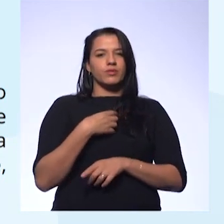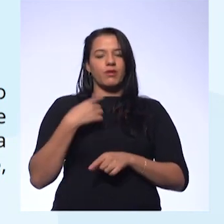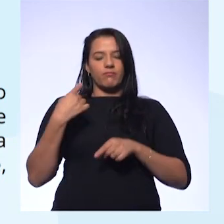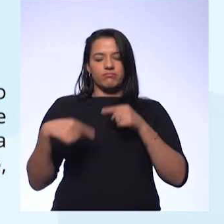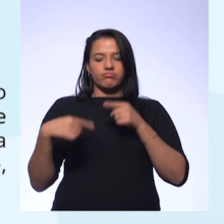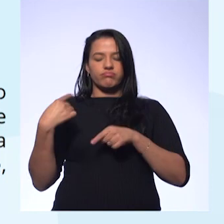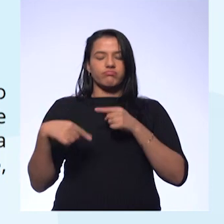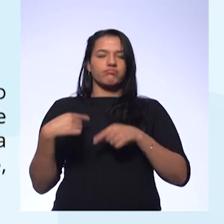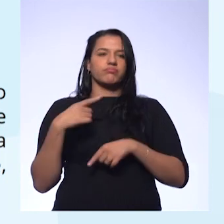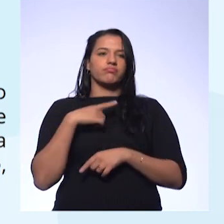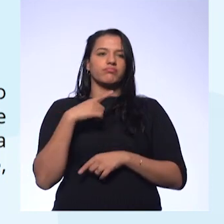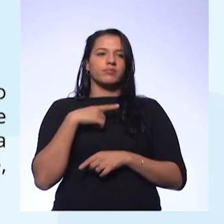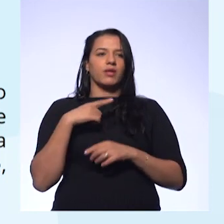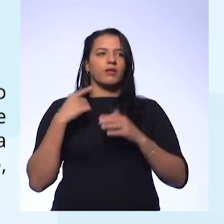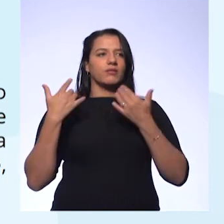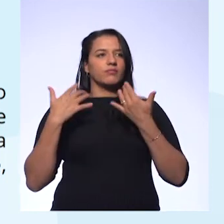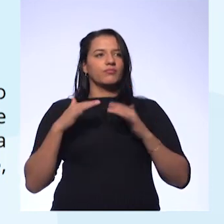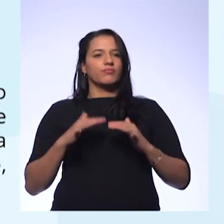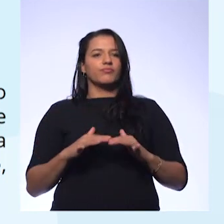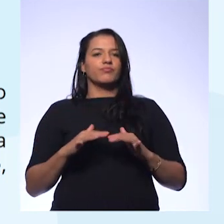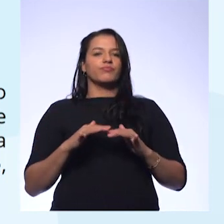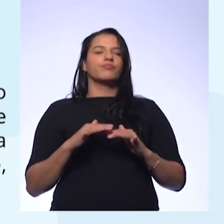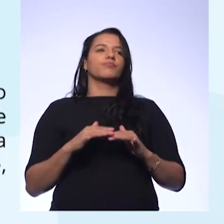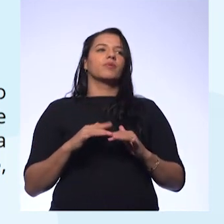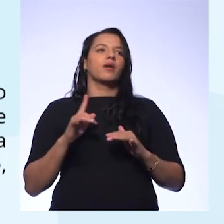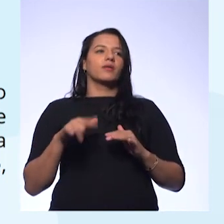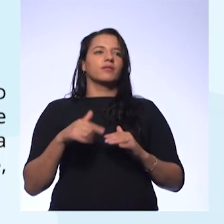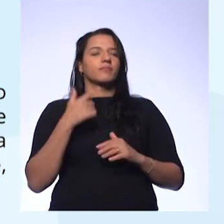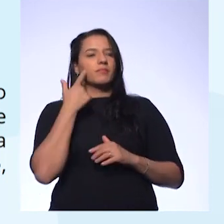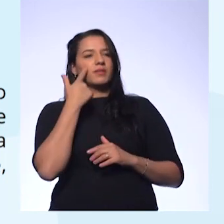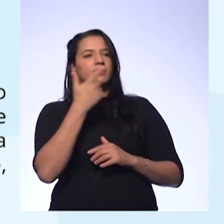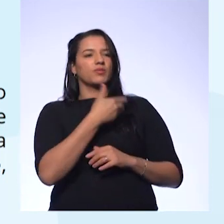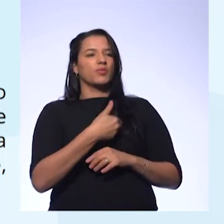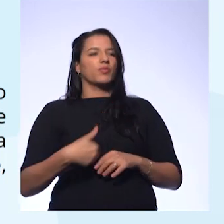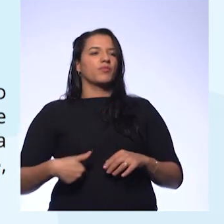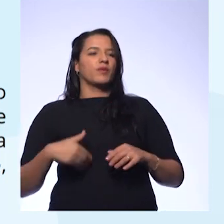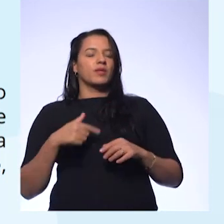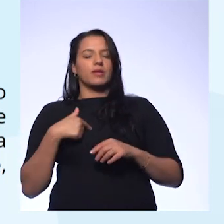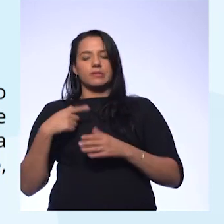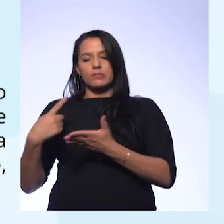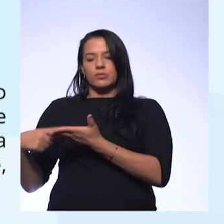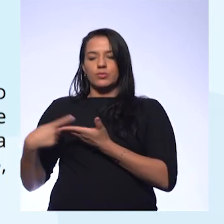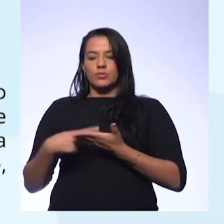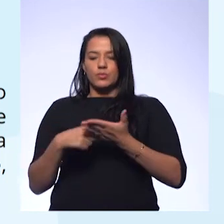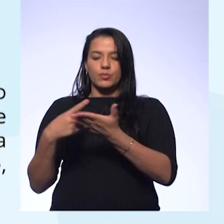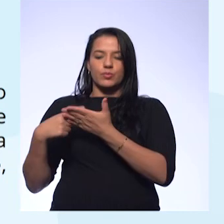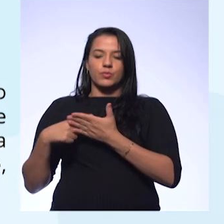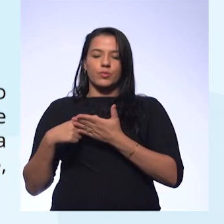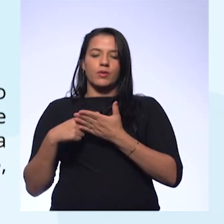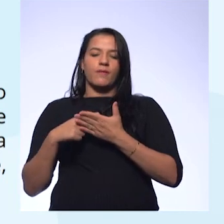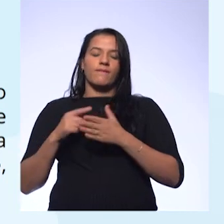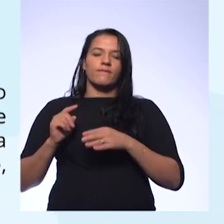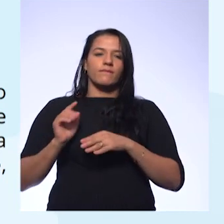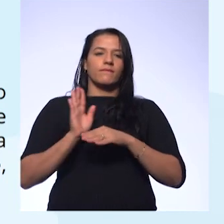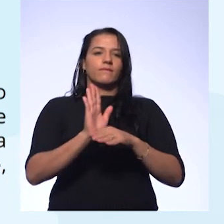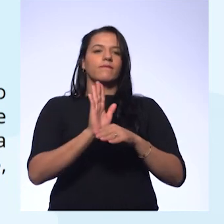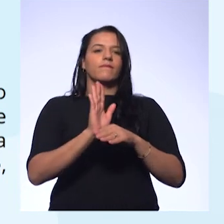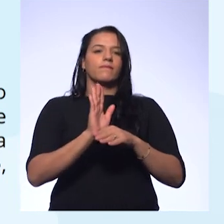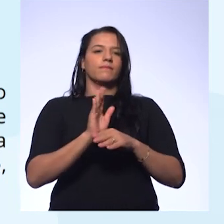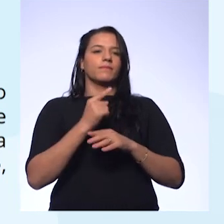paulistas. Então, derrotados e sem espaço nesse novo governo, os paulistas se organizam na chamada Frente Única